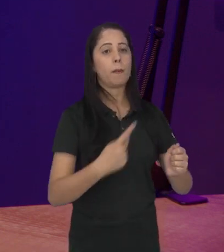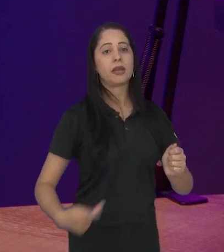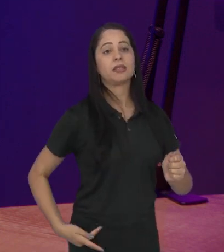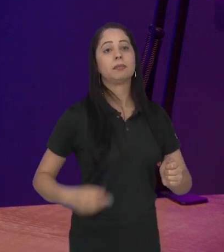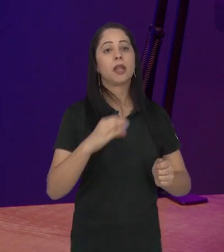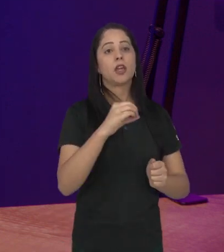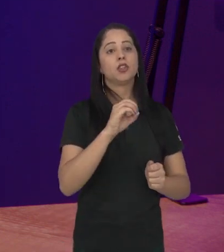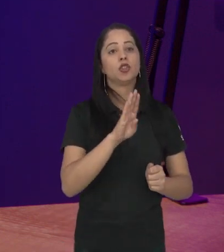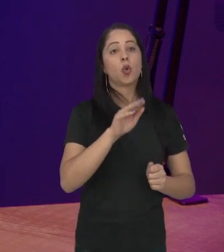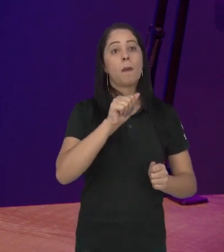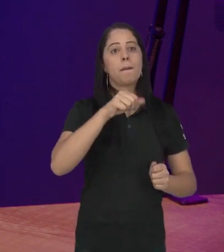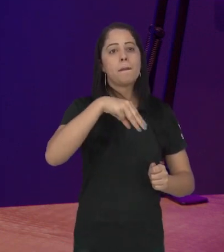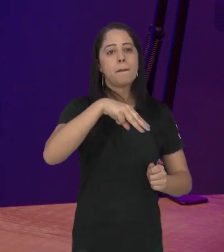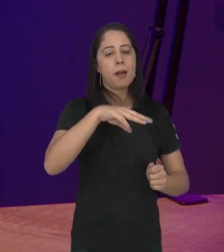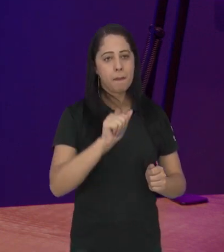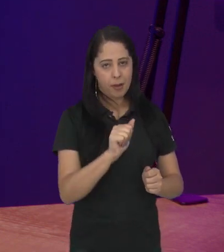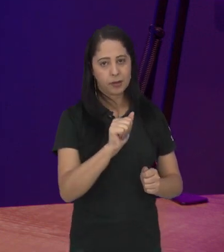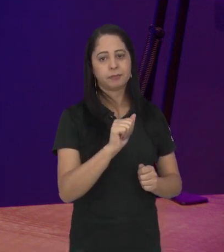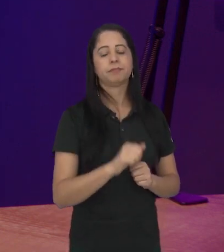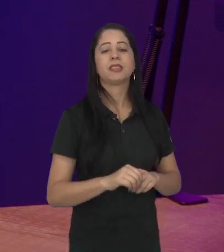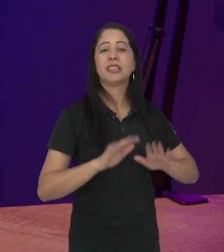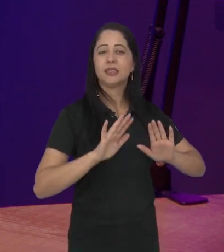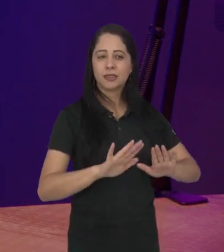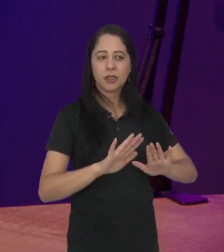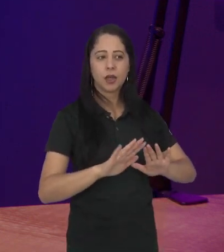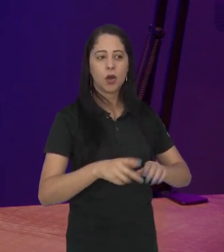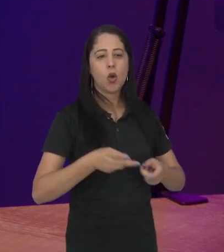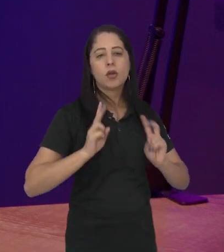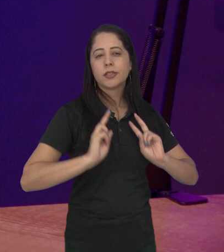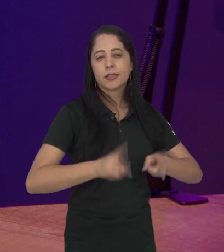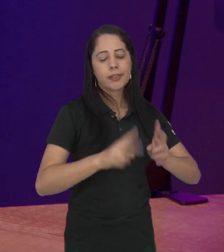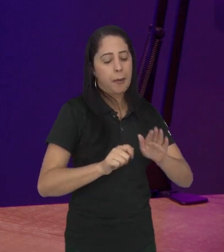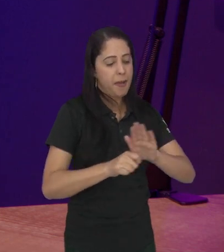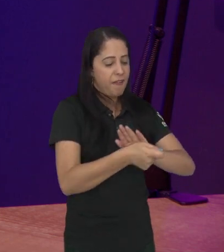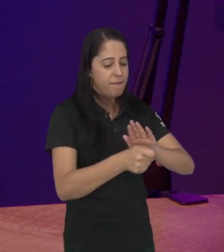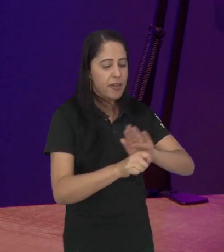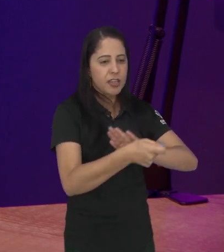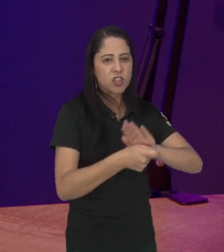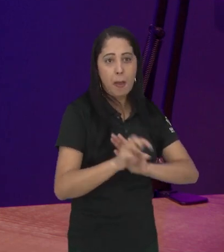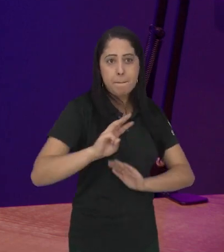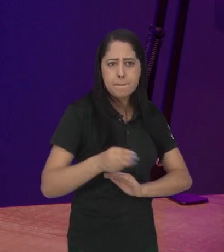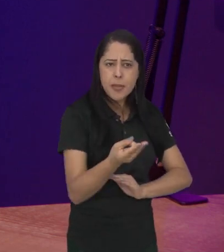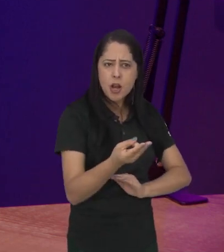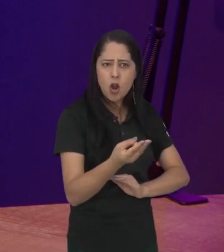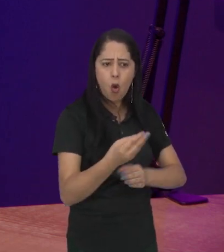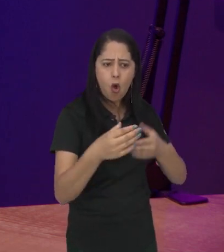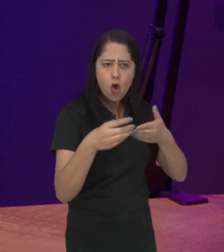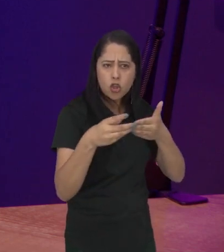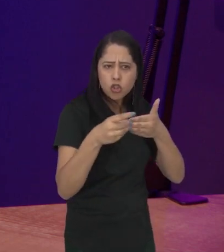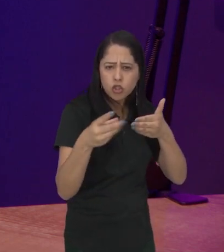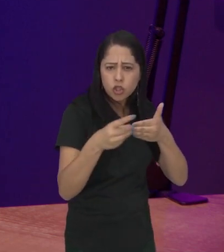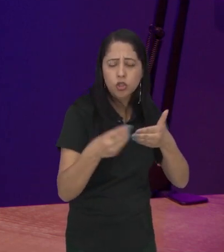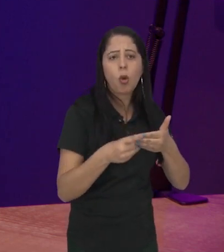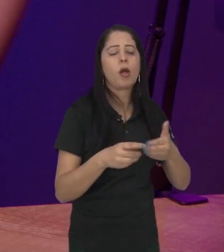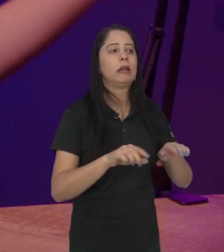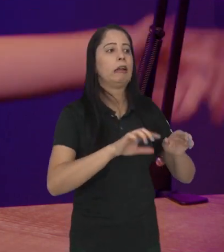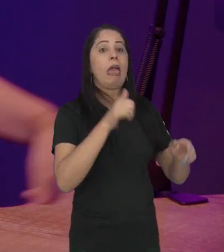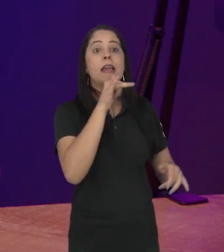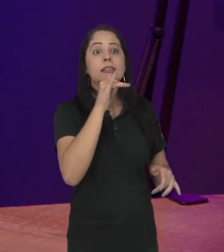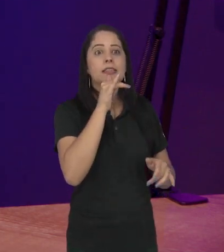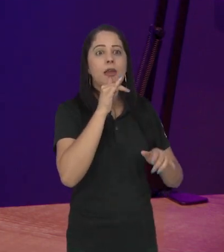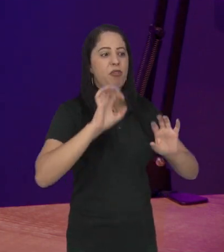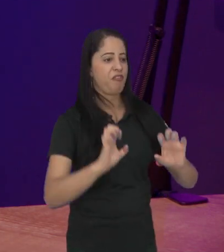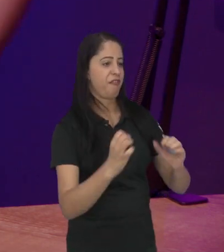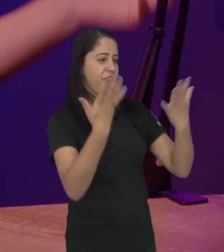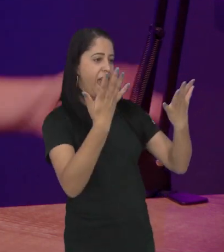Obama. Nossa. Então, assim, esse jogo, essa brincadeira rola milhões. Então, assim, desde